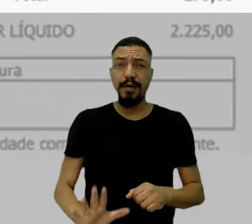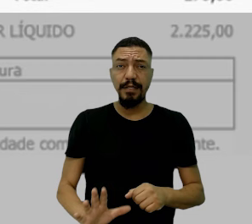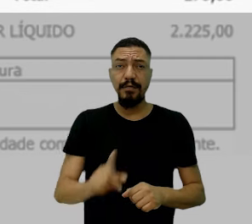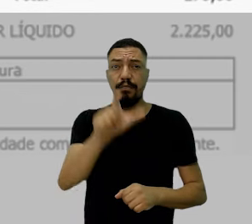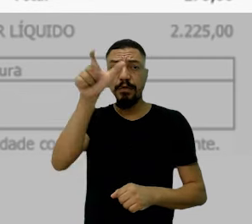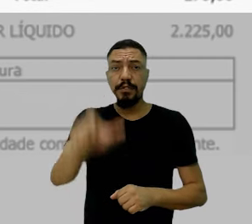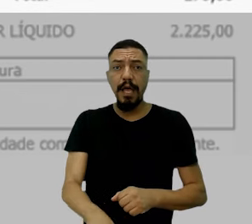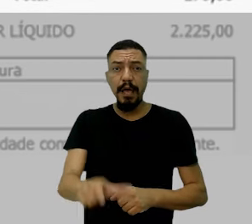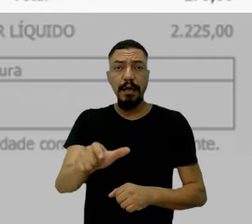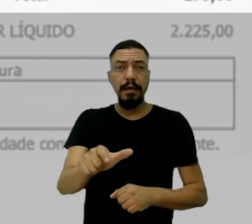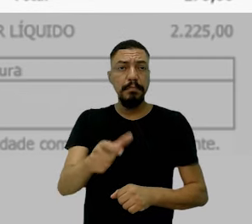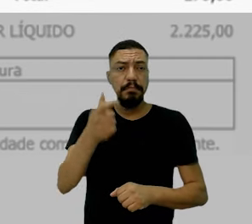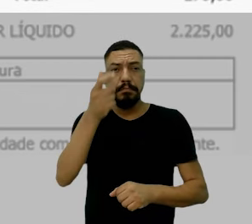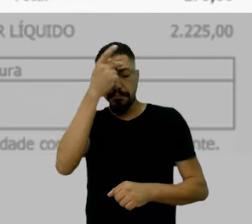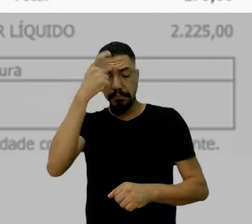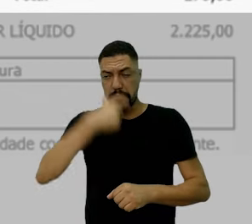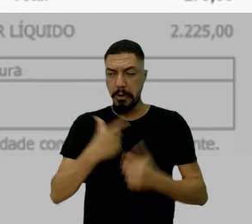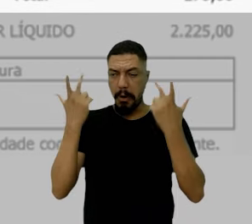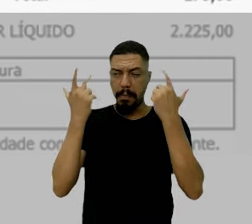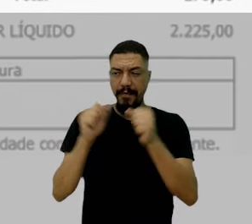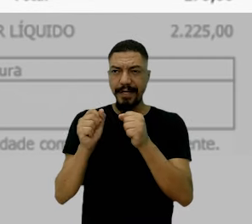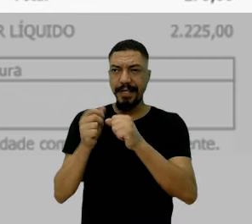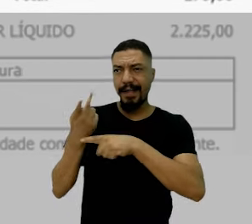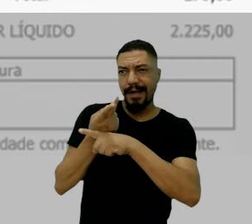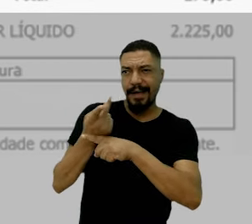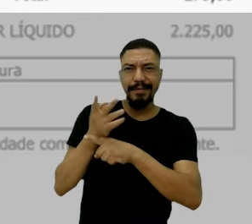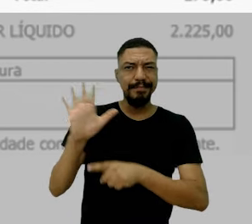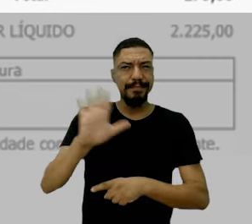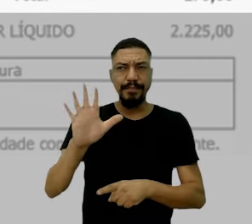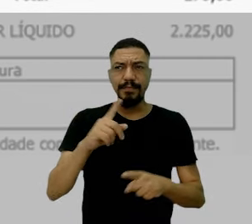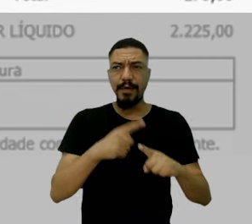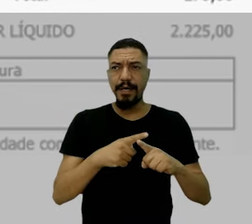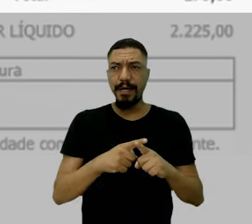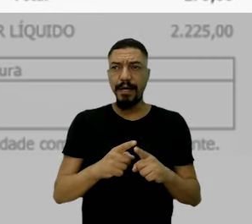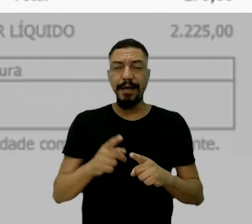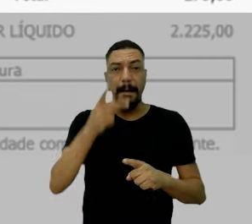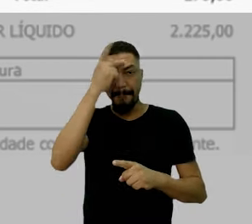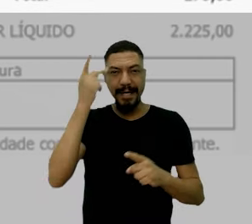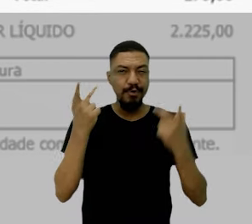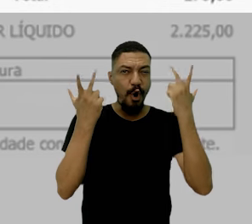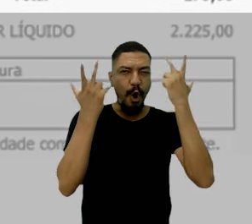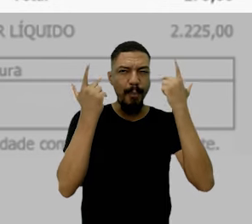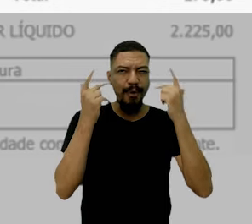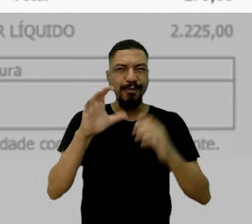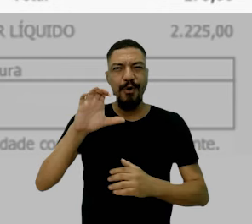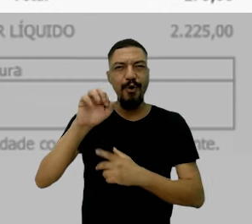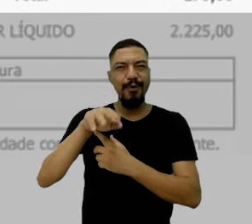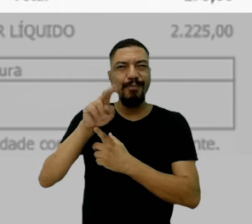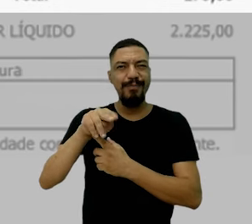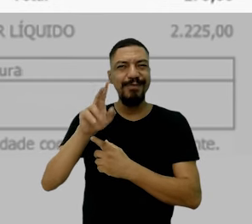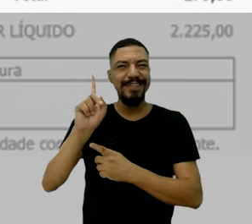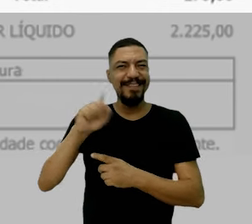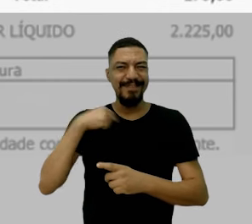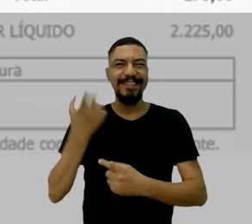recomendo que vocês, pessoas comuns, façam. Por quê? Quando eu falo pessoas